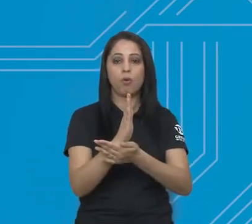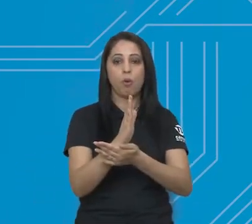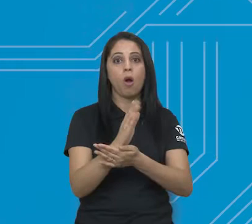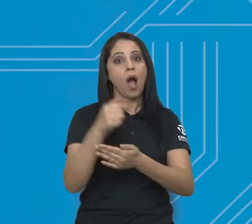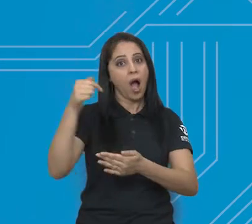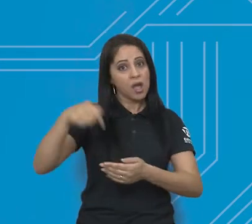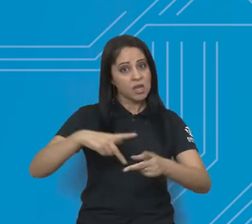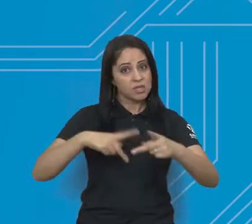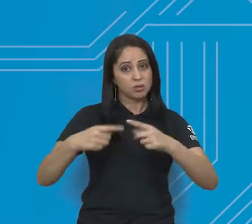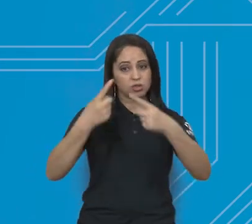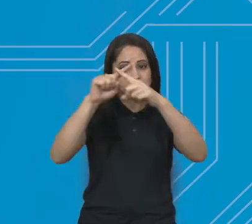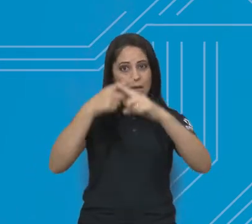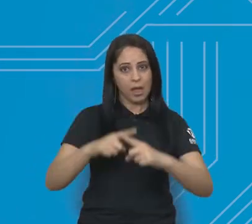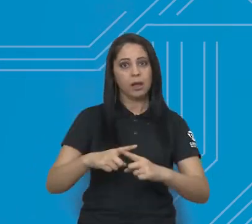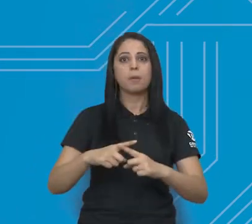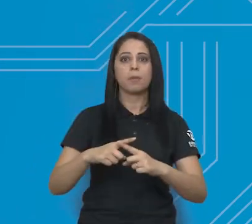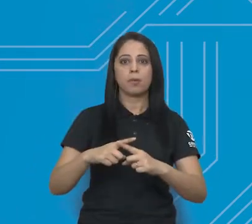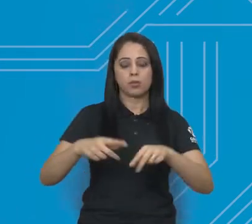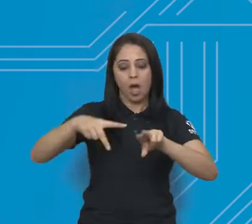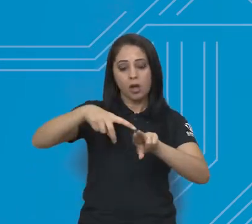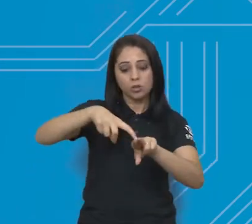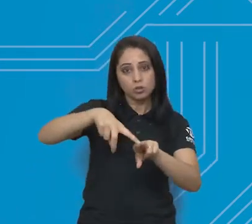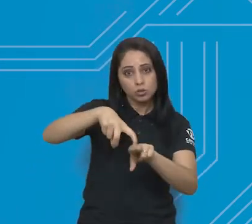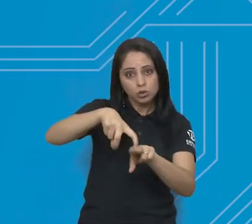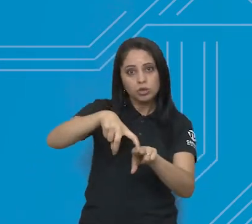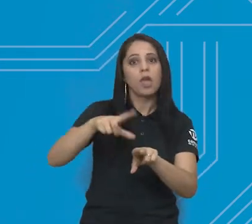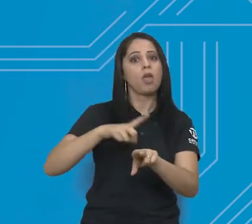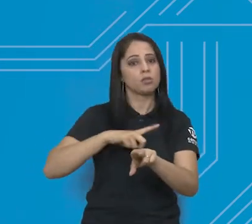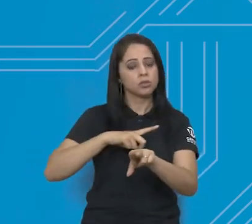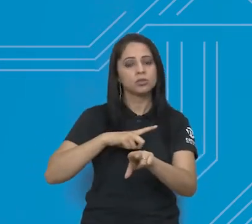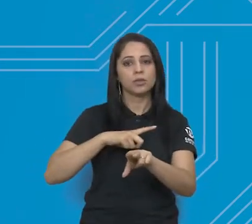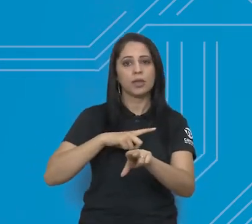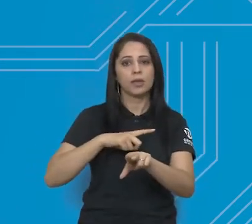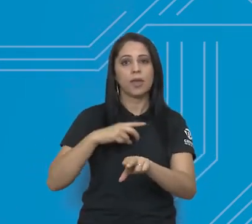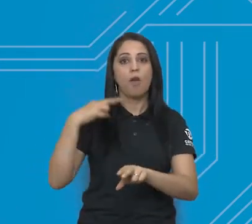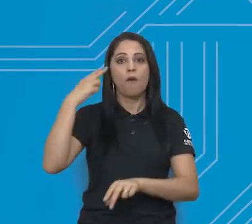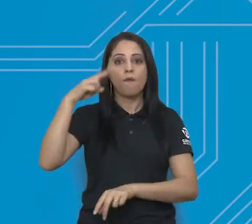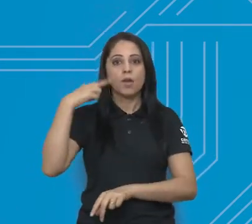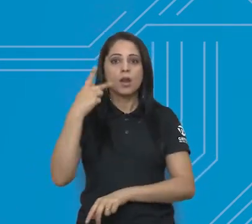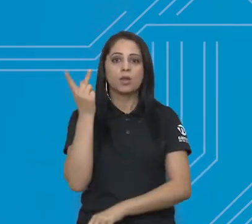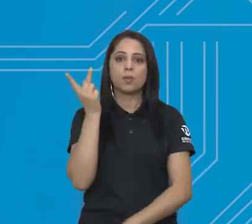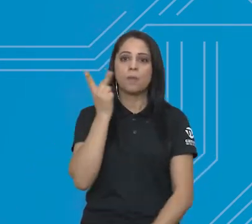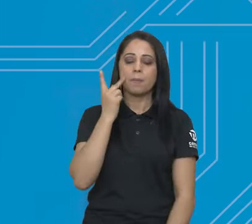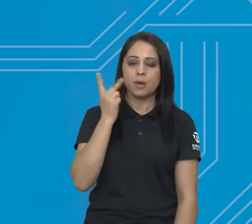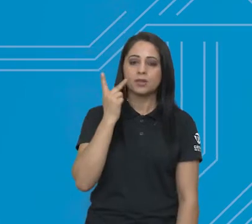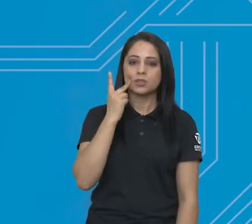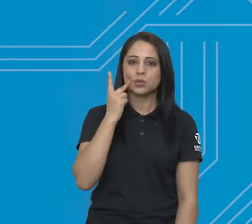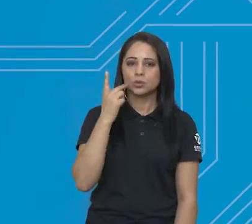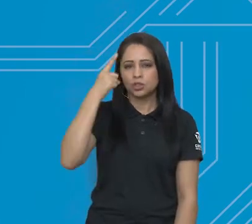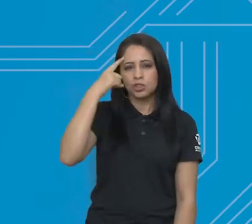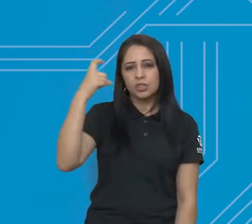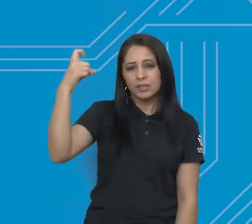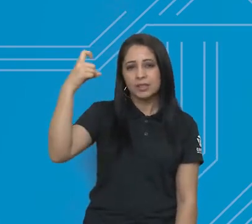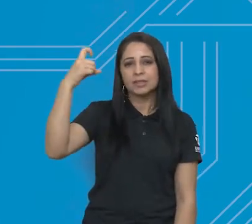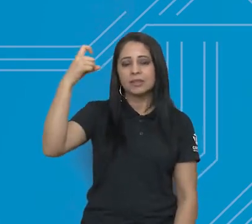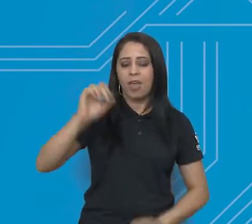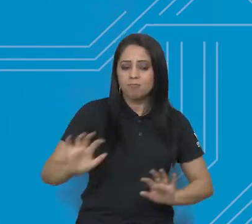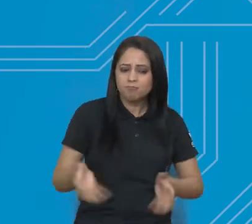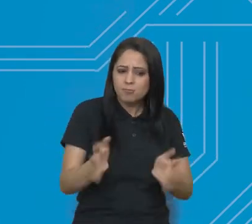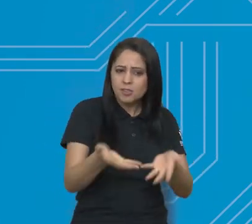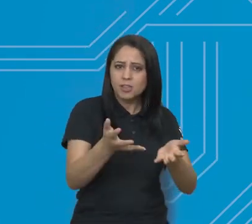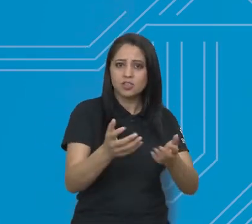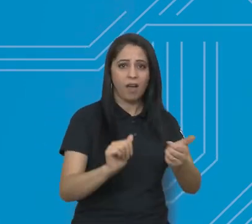um campeonato de skate aqui em São José. A proposta foi apresentada pelo vereador Rafael Pascucci e a ideia